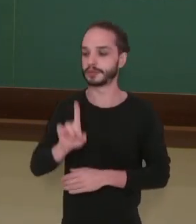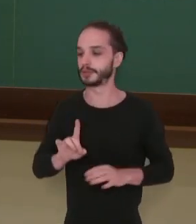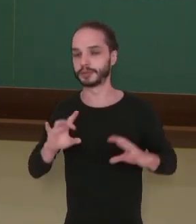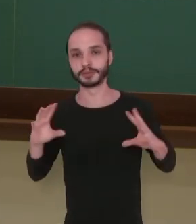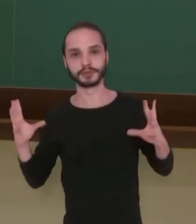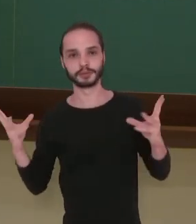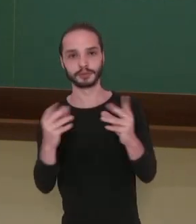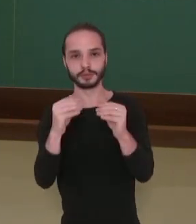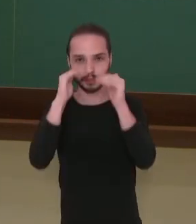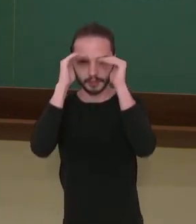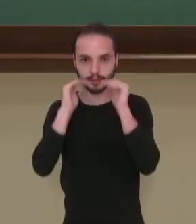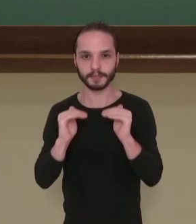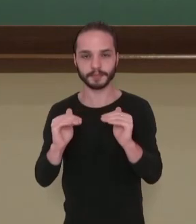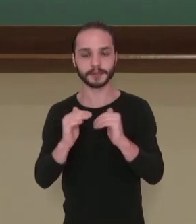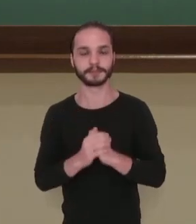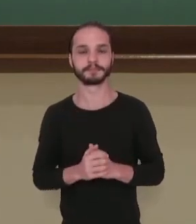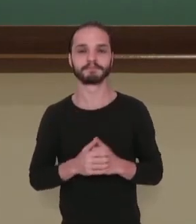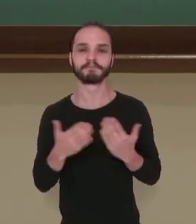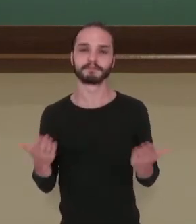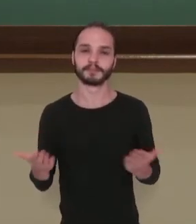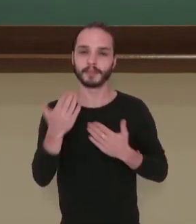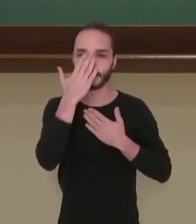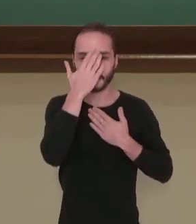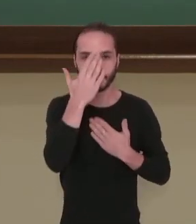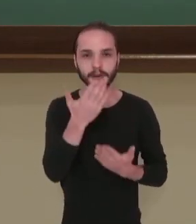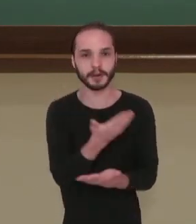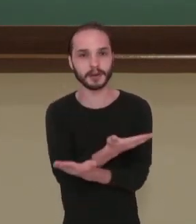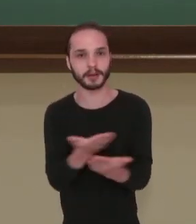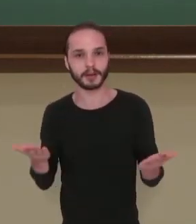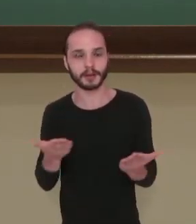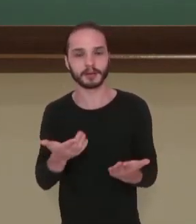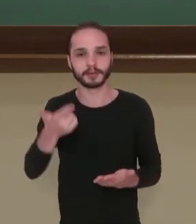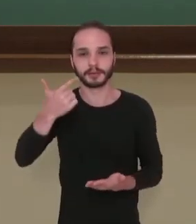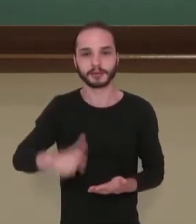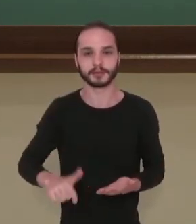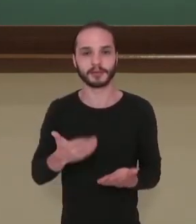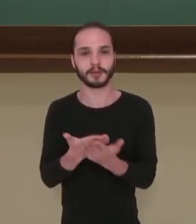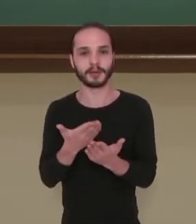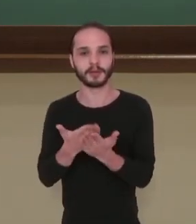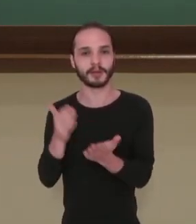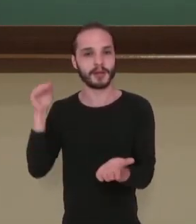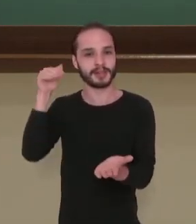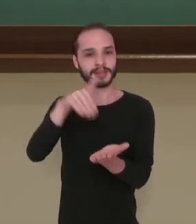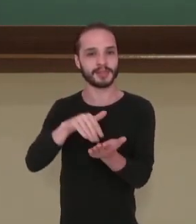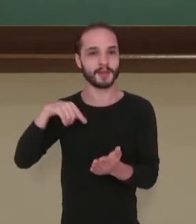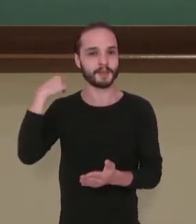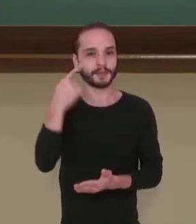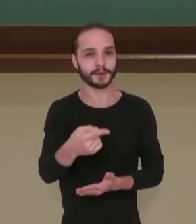respeitados. Então, eu agradeço a todos vocês por mais essa aula e até a próxima.